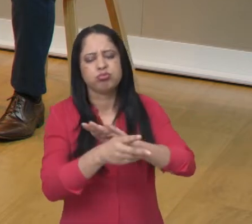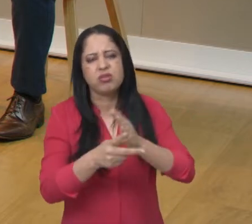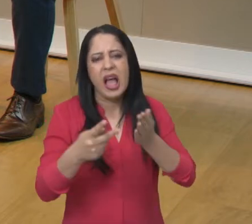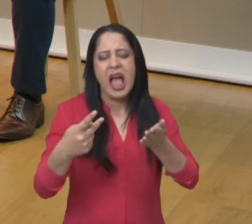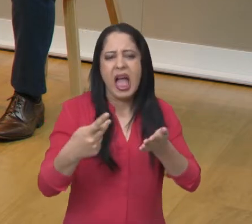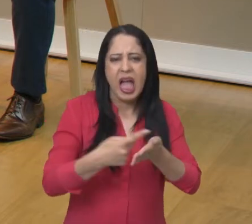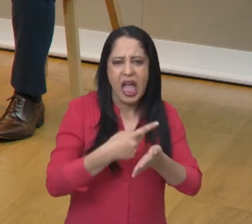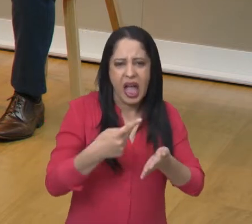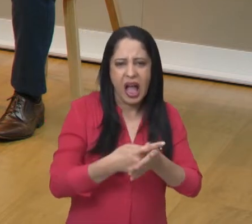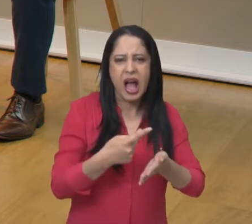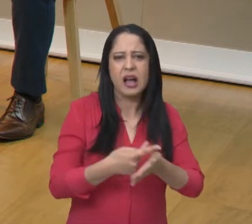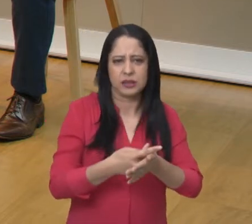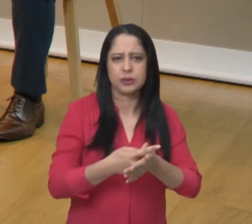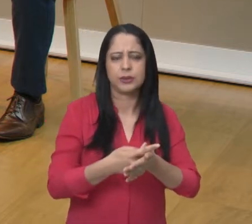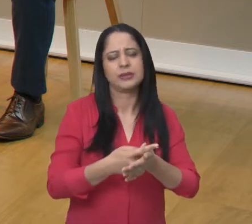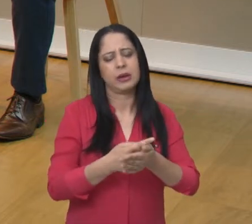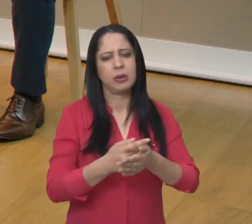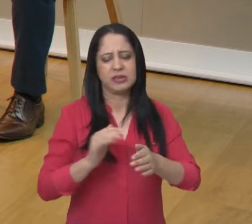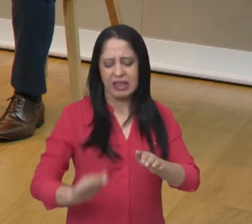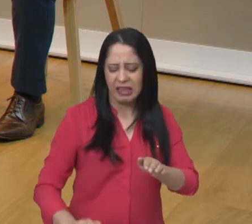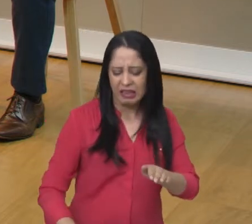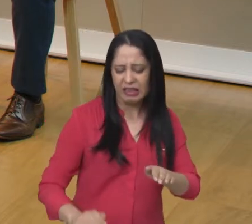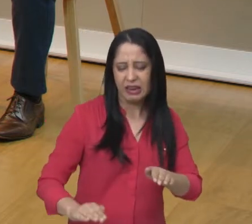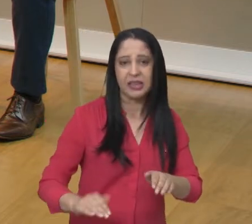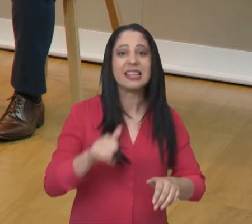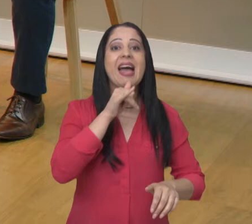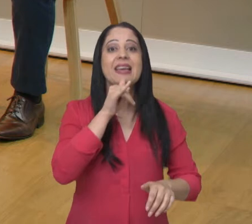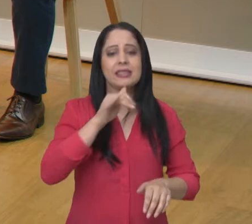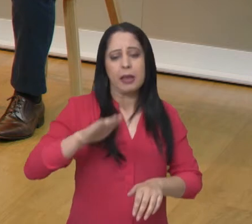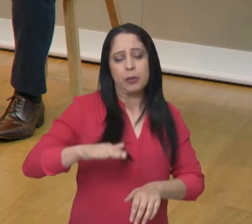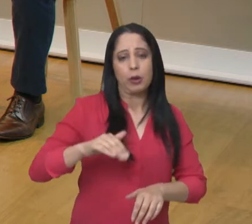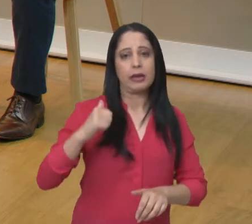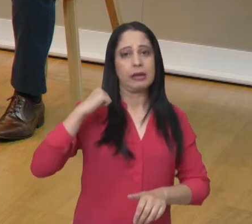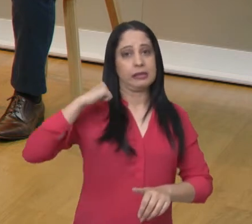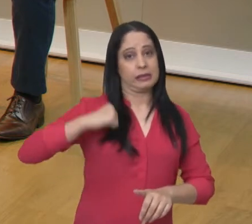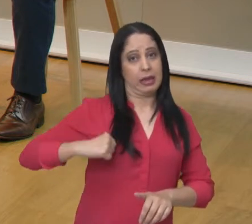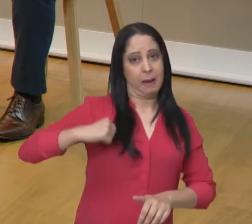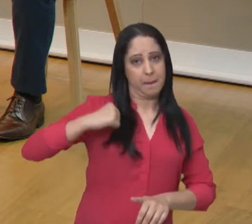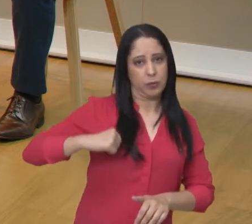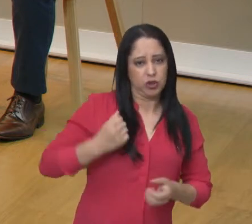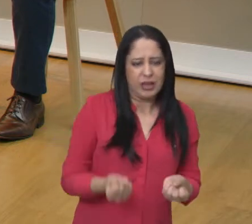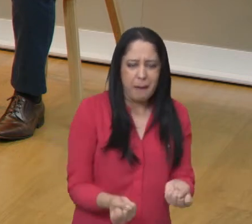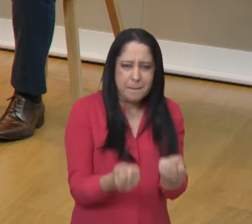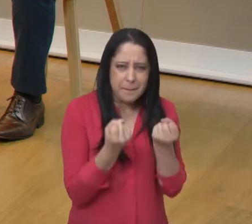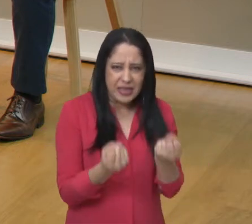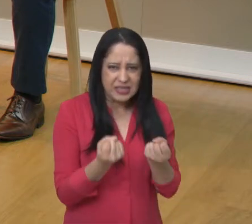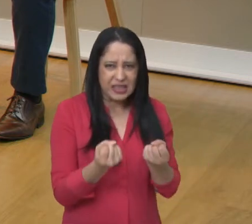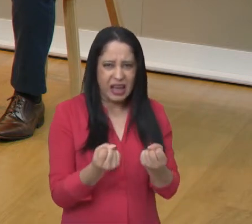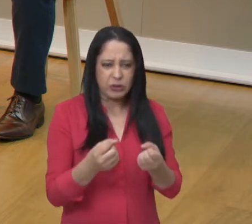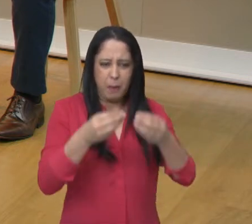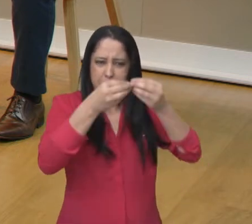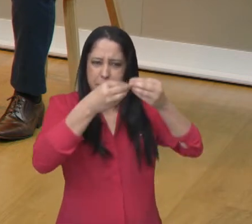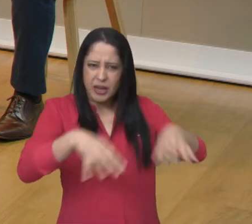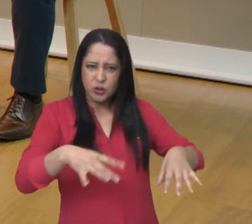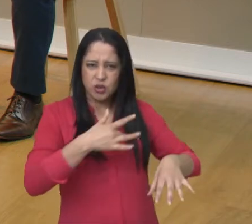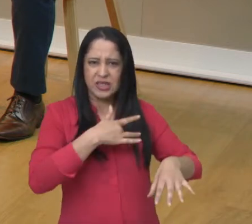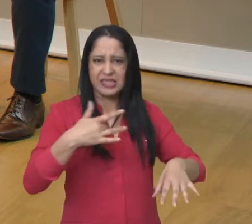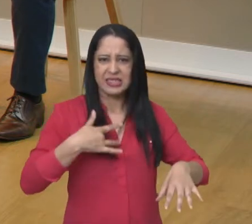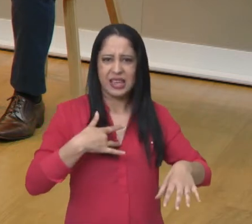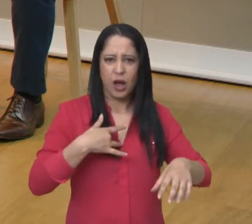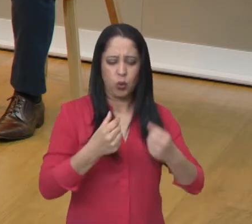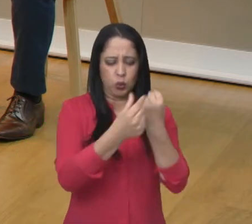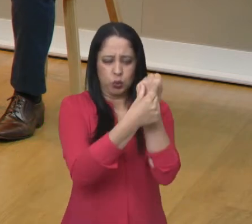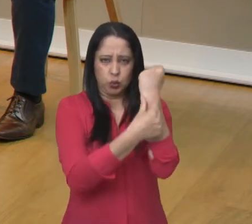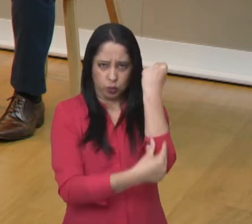vida, desde cedo, na verdade, assim, aquela questão da mochila, do peso das crianças, podem contribuir aí com uma doença na coluna na fase